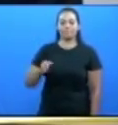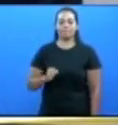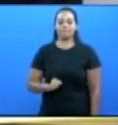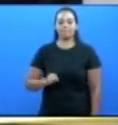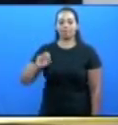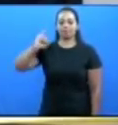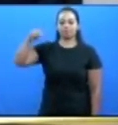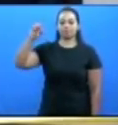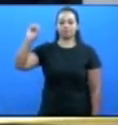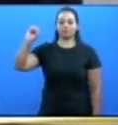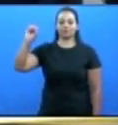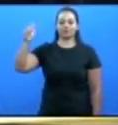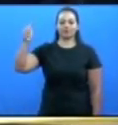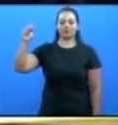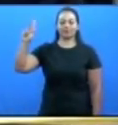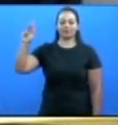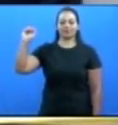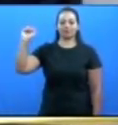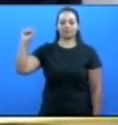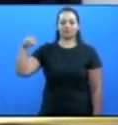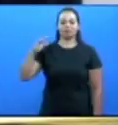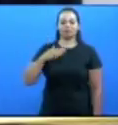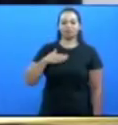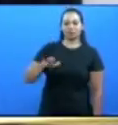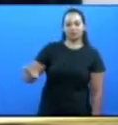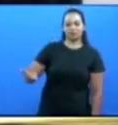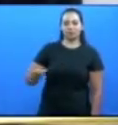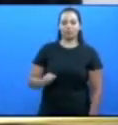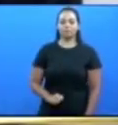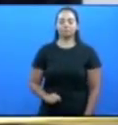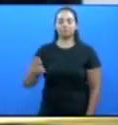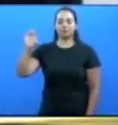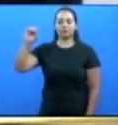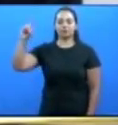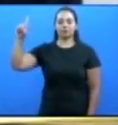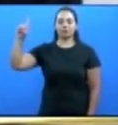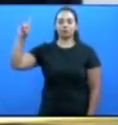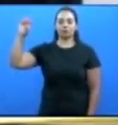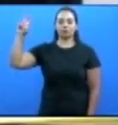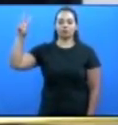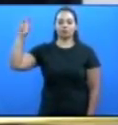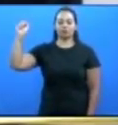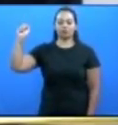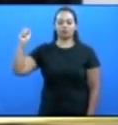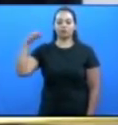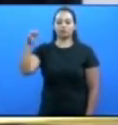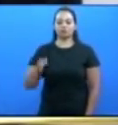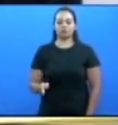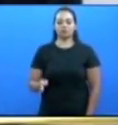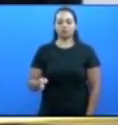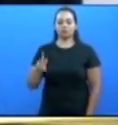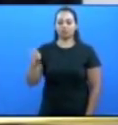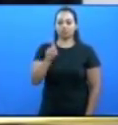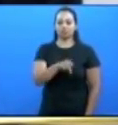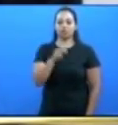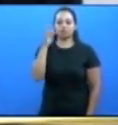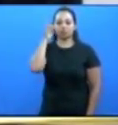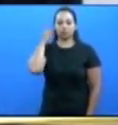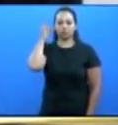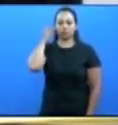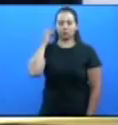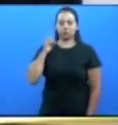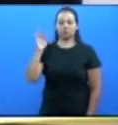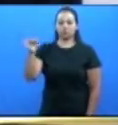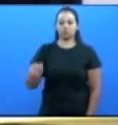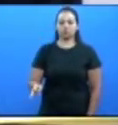Pereira de Castilho. Abstence. Edival Antônio Santos. Sim. Professora Durvalina.